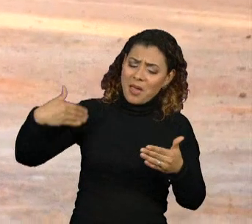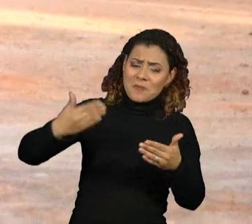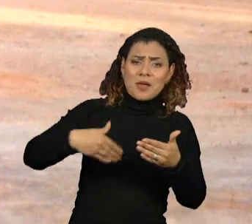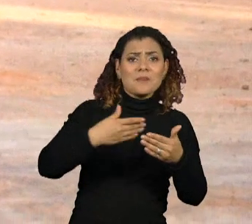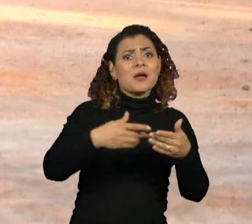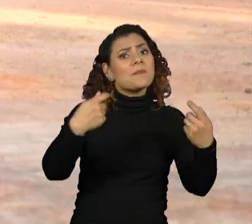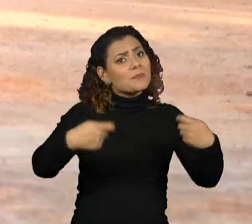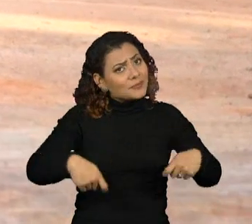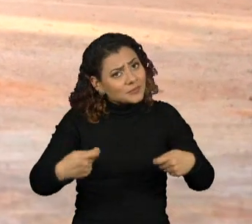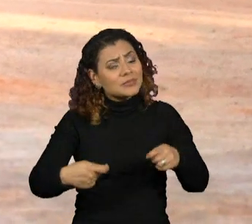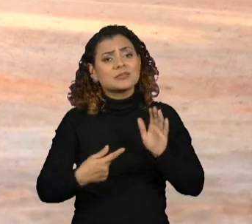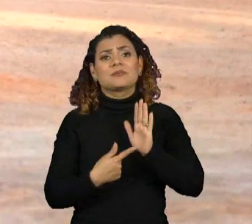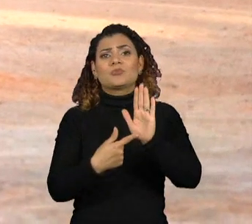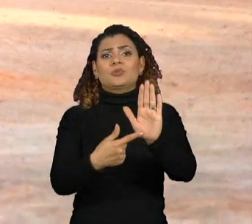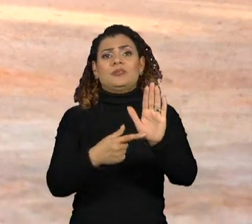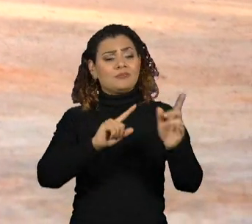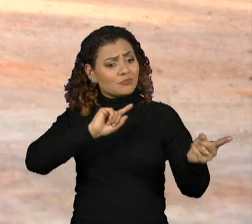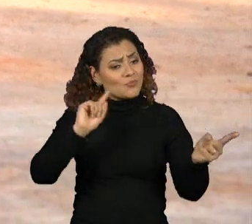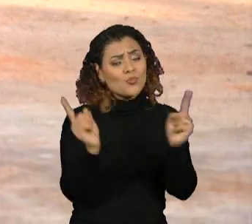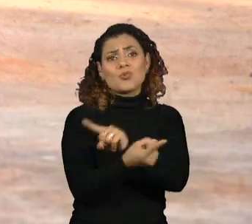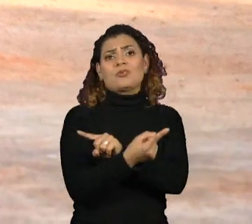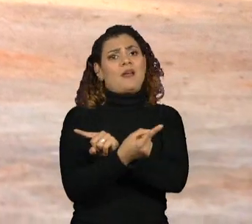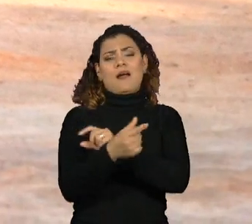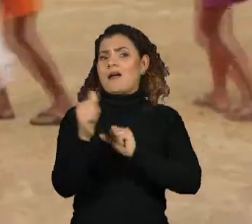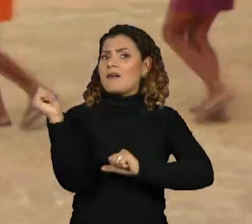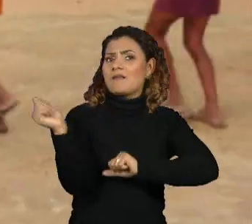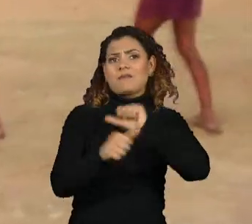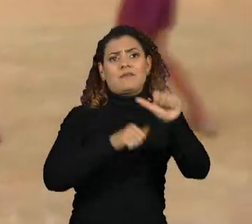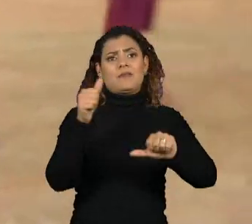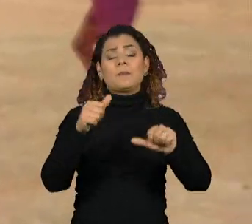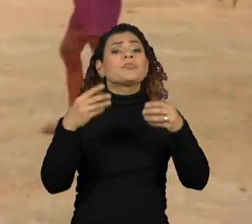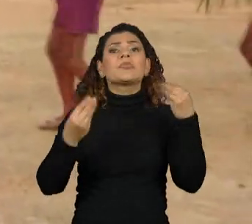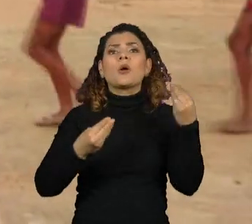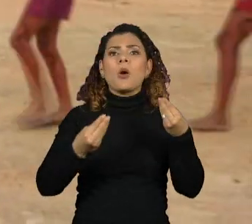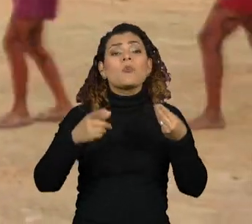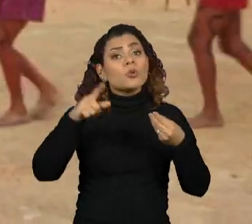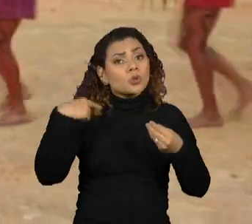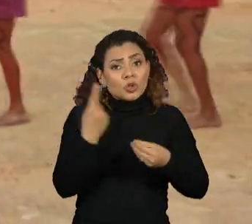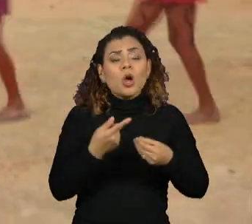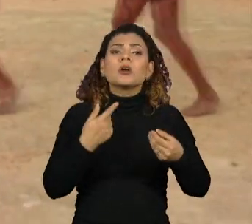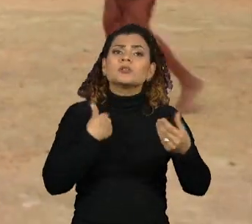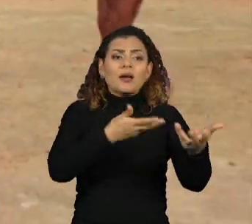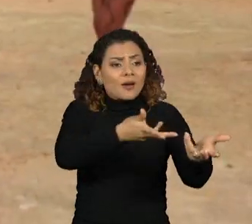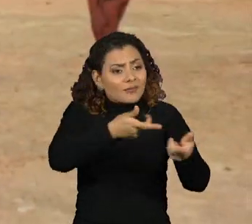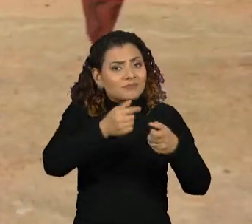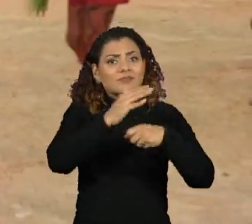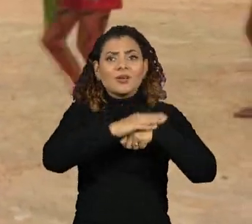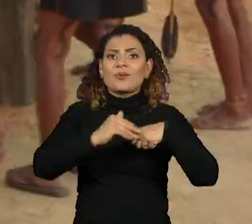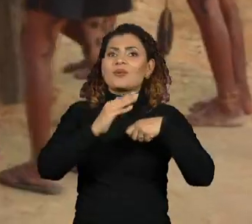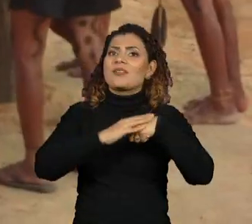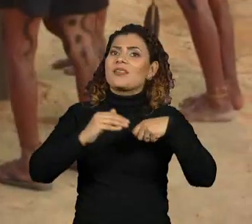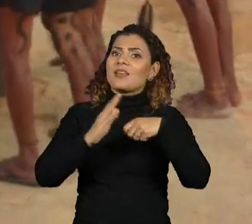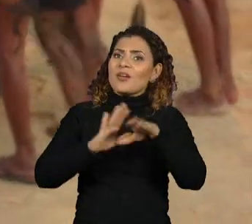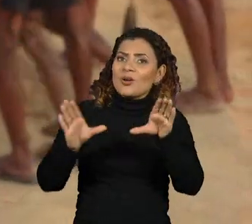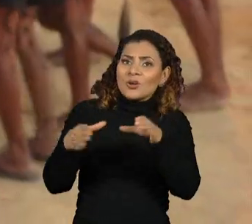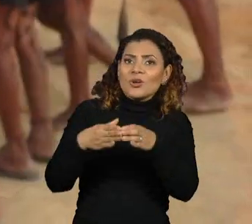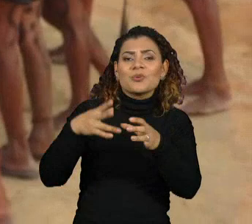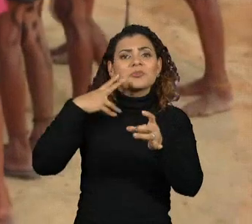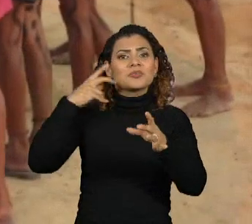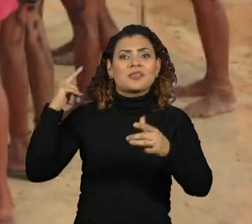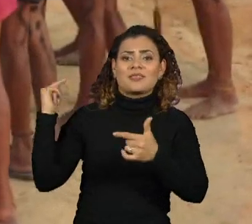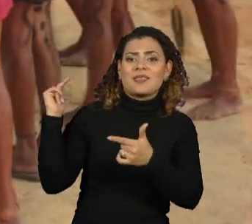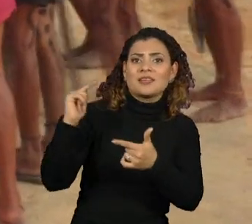precisam ser revertidos. E a forma de revertê-los é abrigando, acolhendo os povos